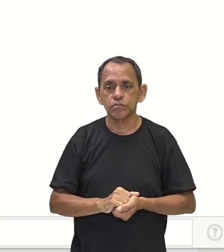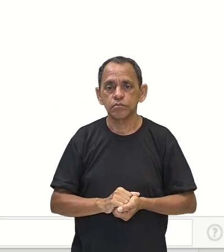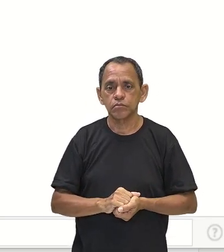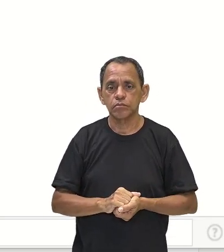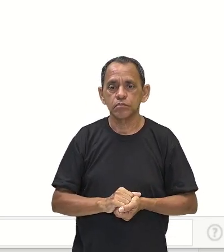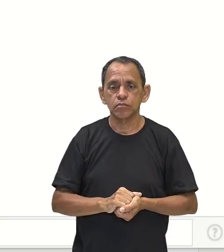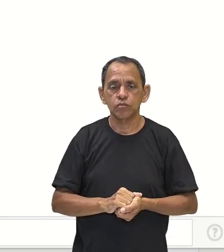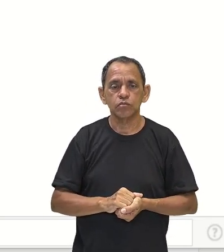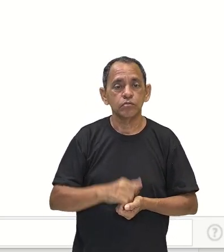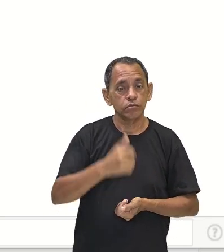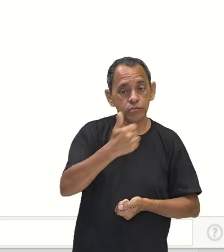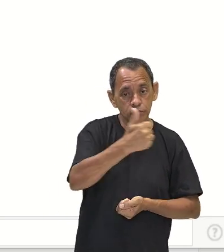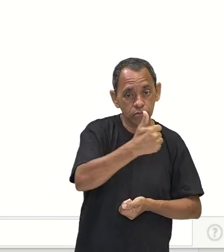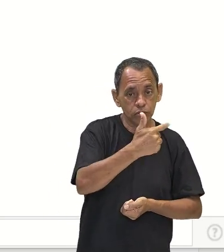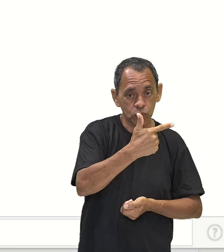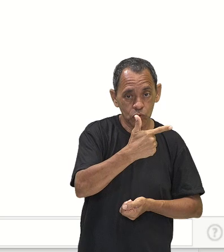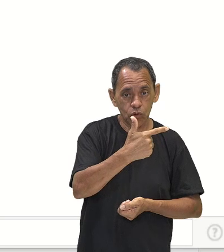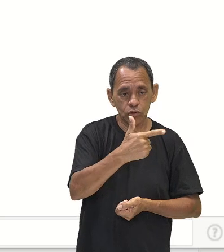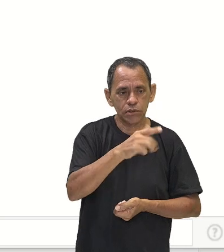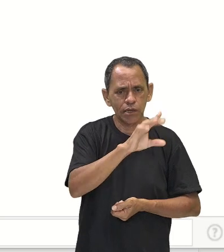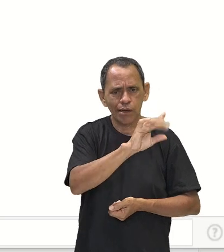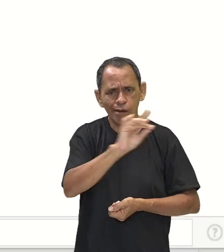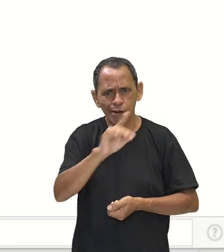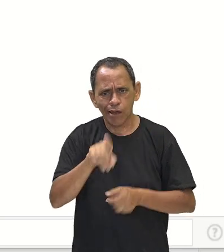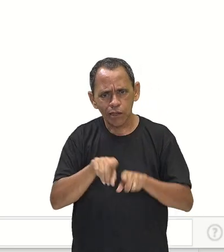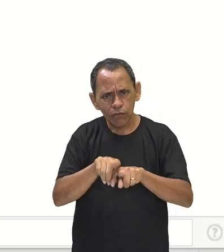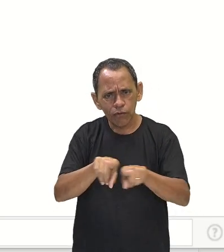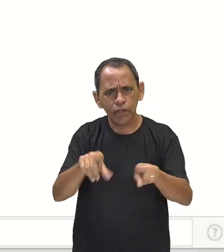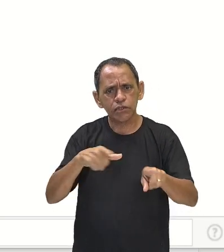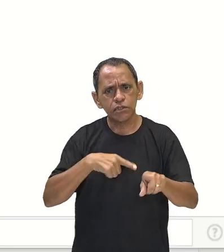12 vértices. Cada vértice vai possuir o quê?